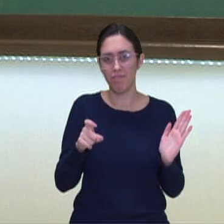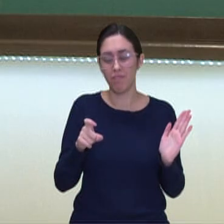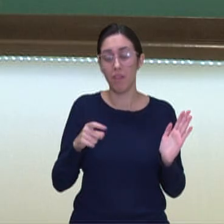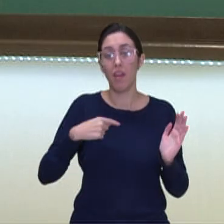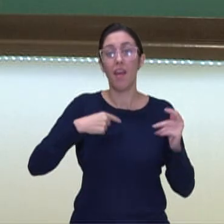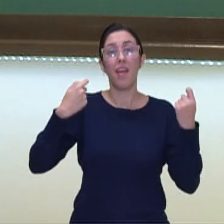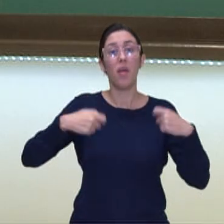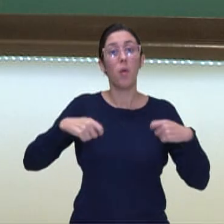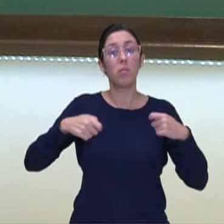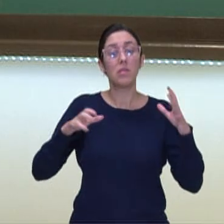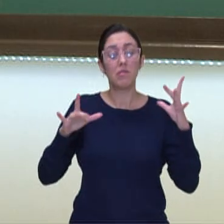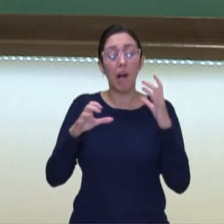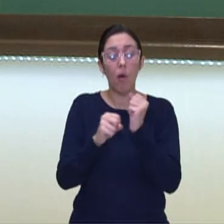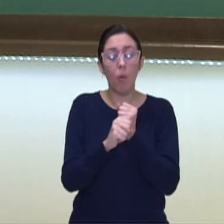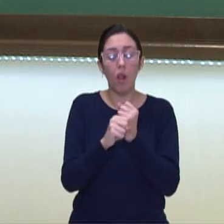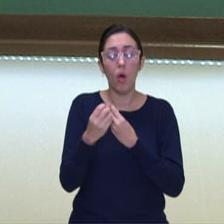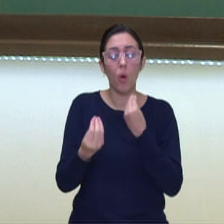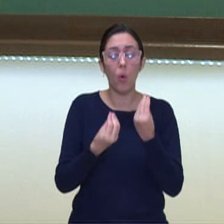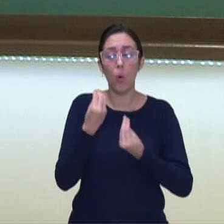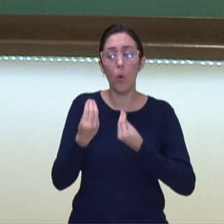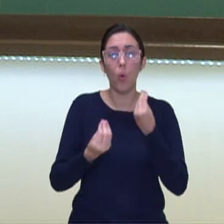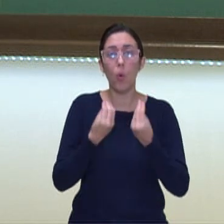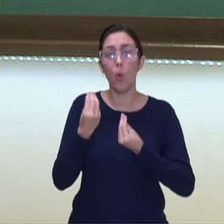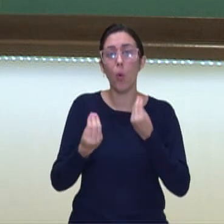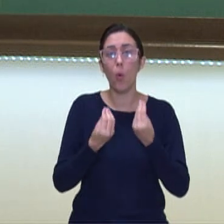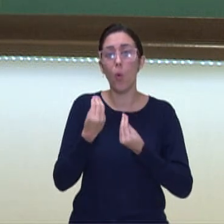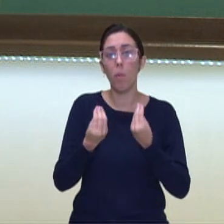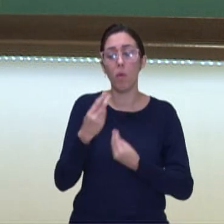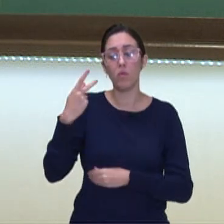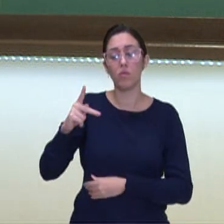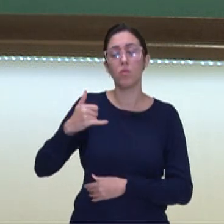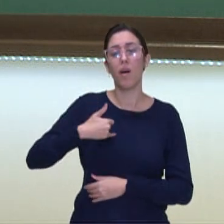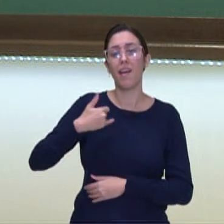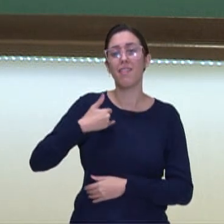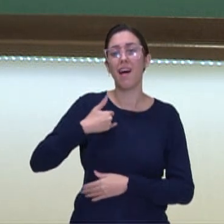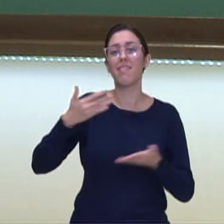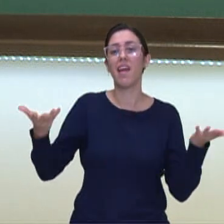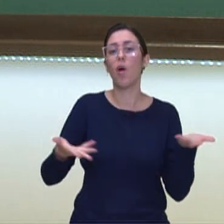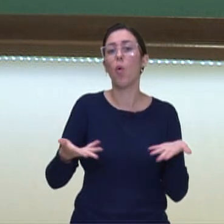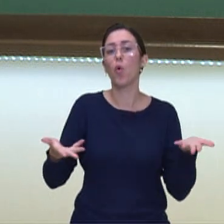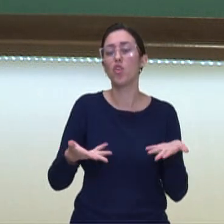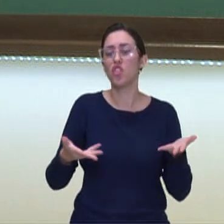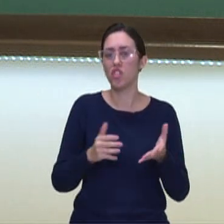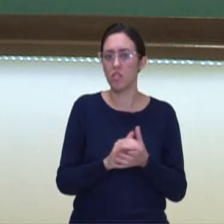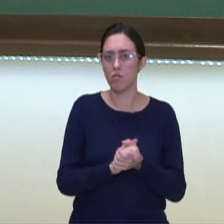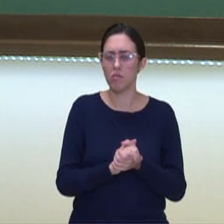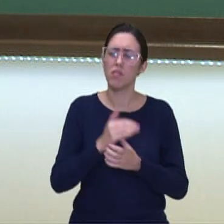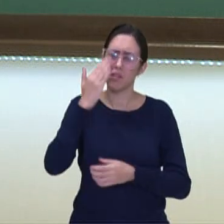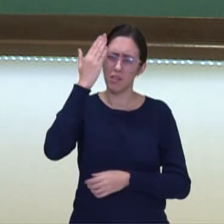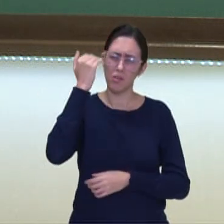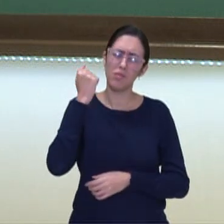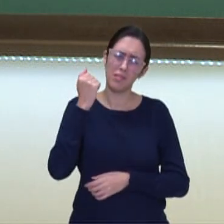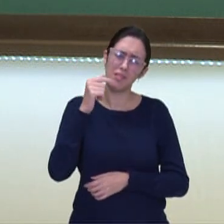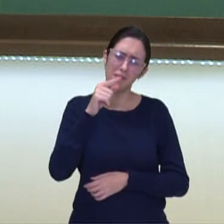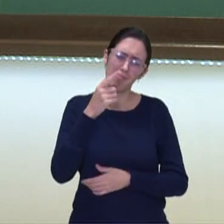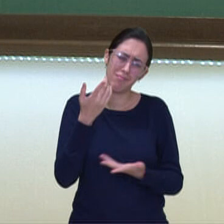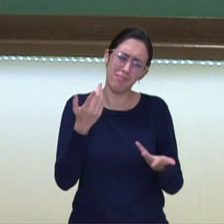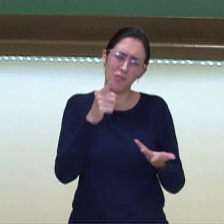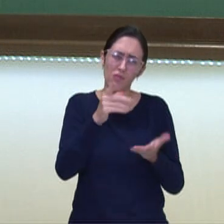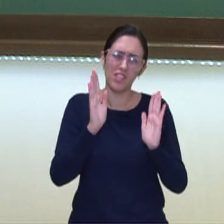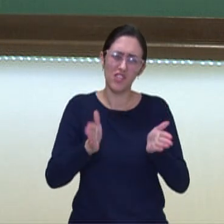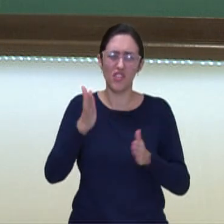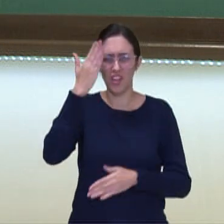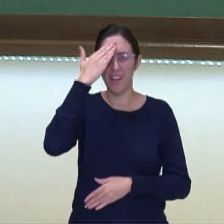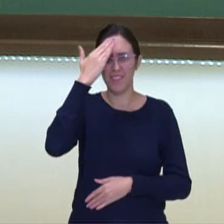preciso calcular essa expressão. Aliás, calcular essa idade para saber quanto que tem. Eu tenho certeza que você que está vendo esse